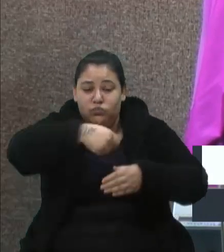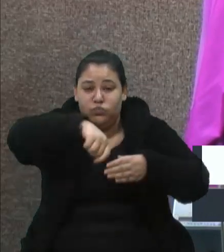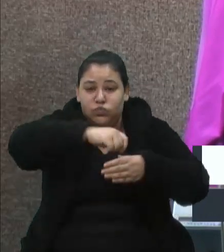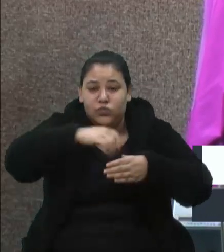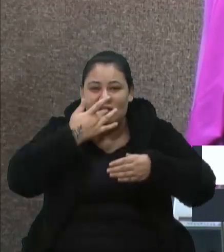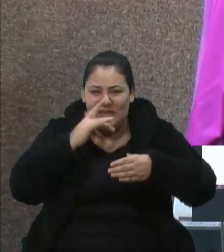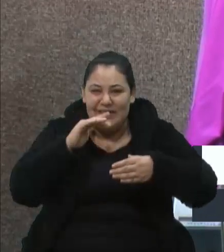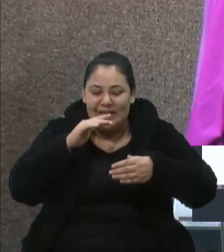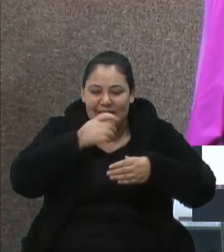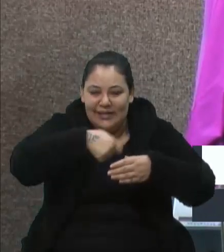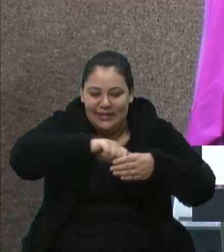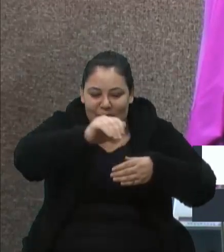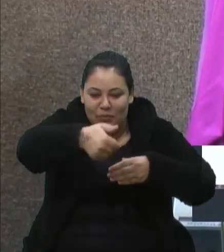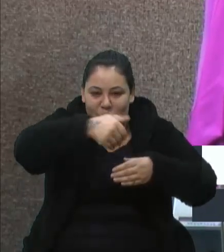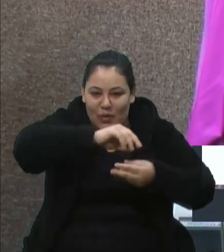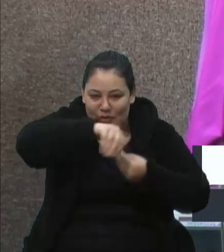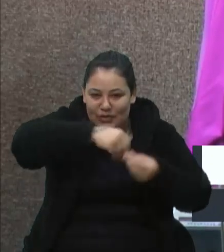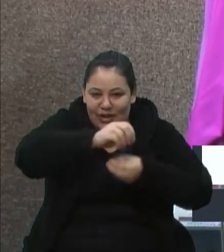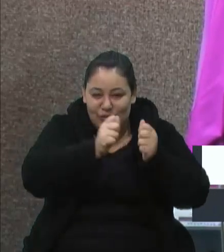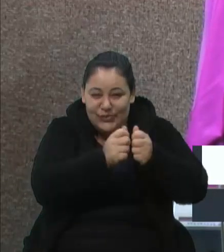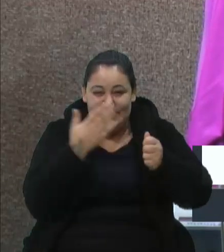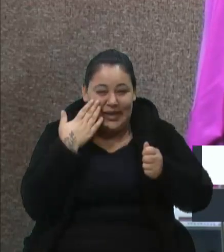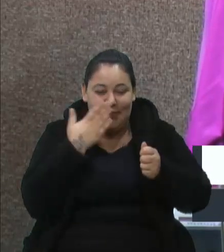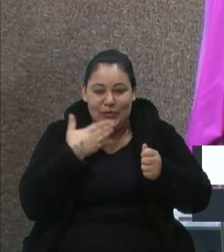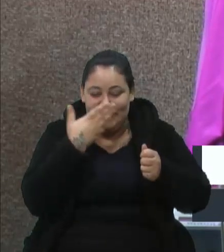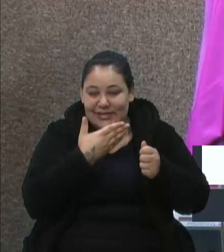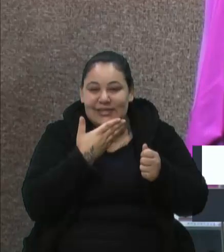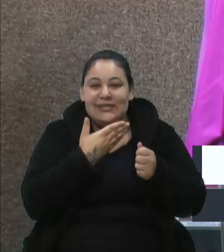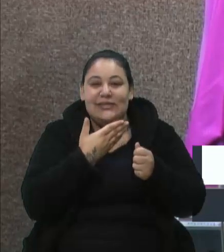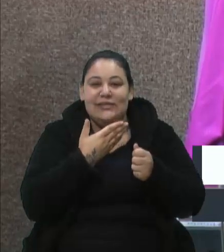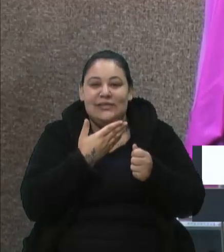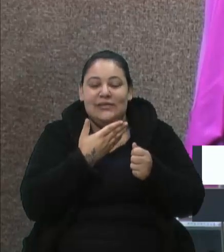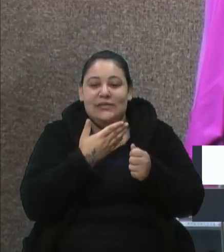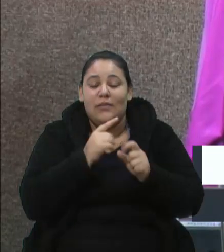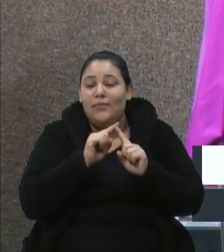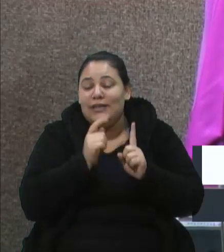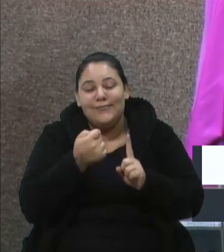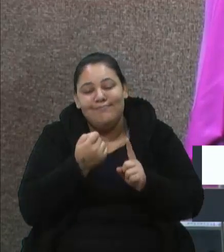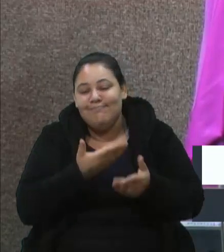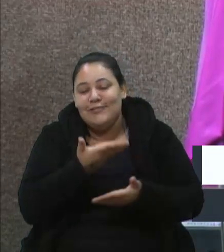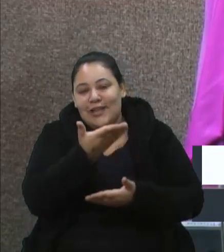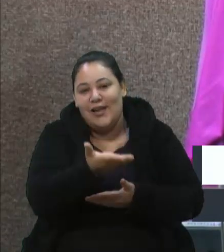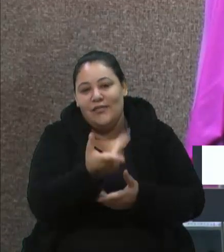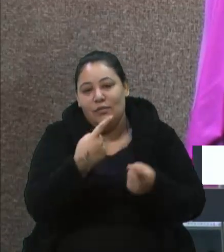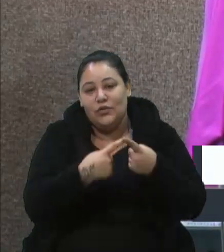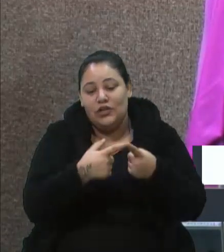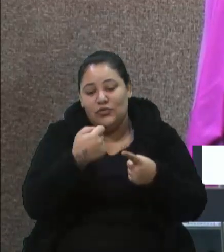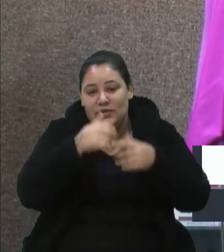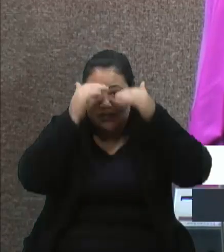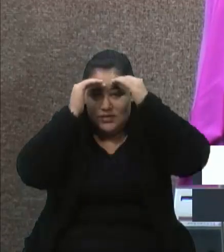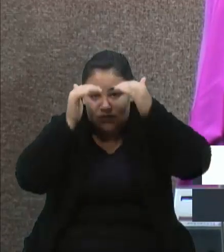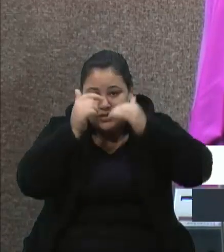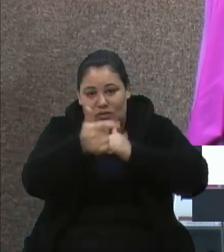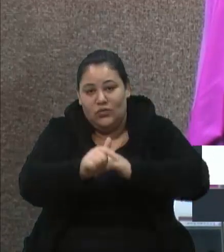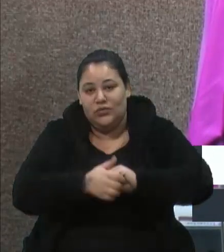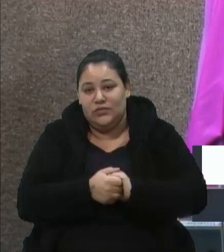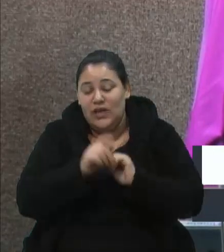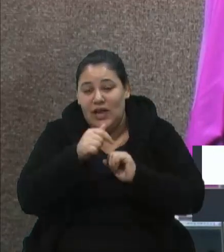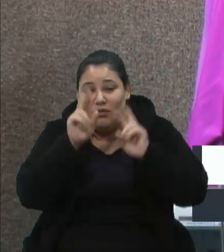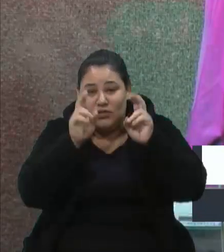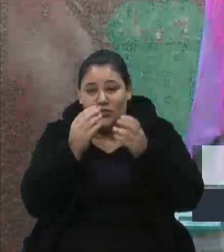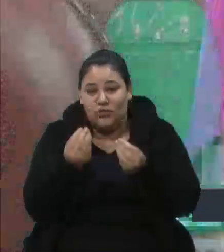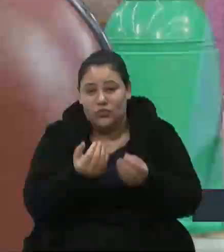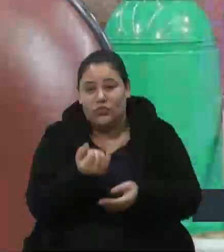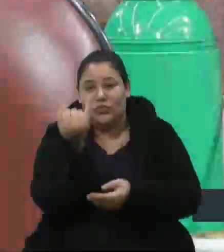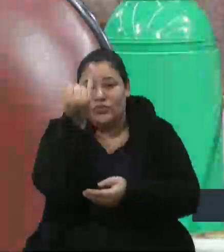Por quê? Porque precisa, sim, se respeitar o outro. Então, acho que é um assunto, nossa, de muita importância